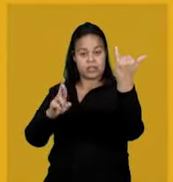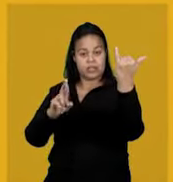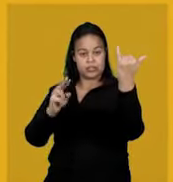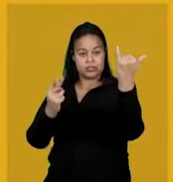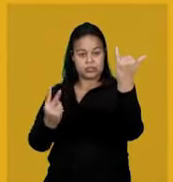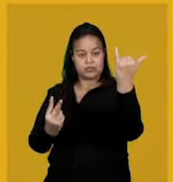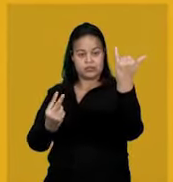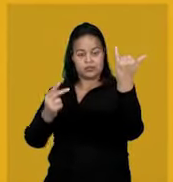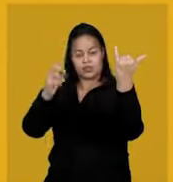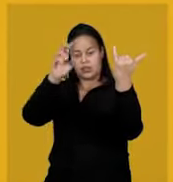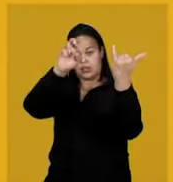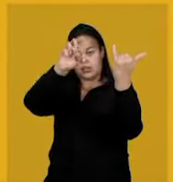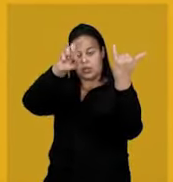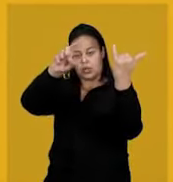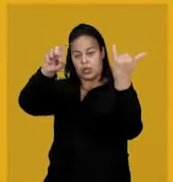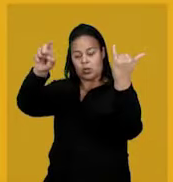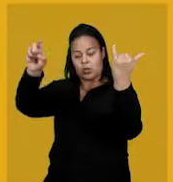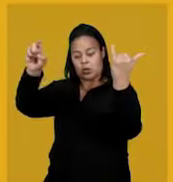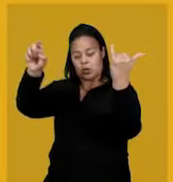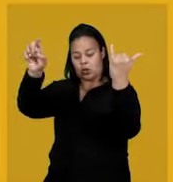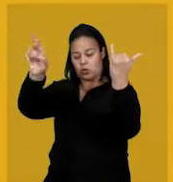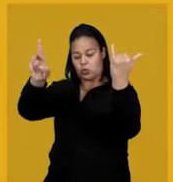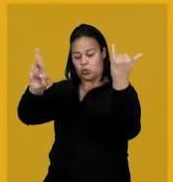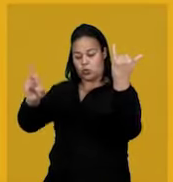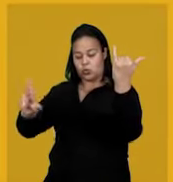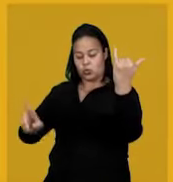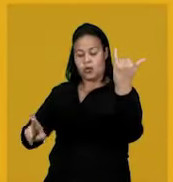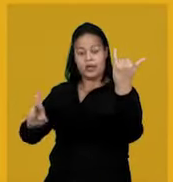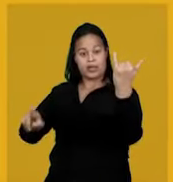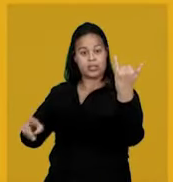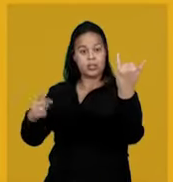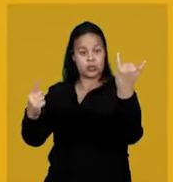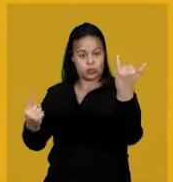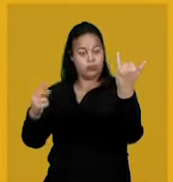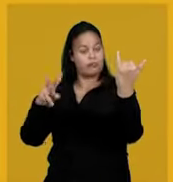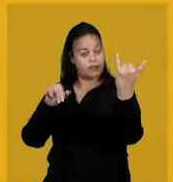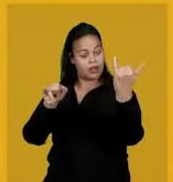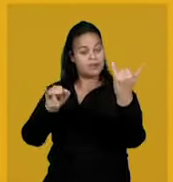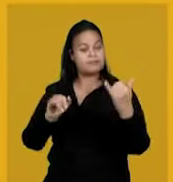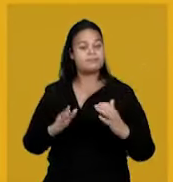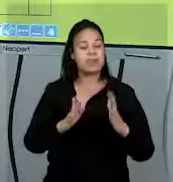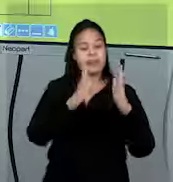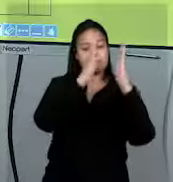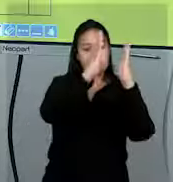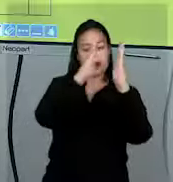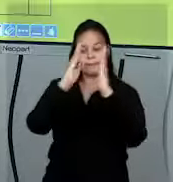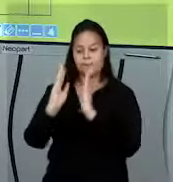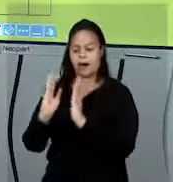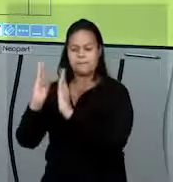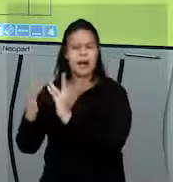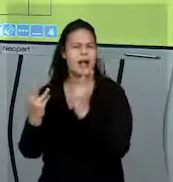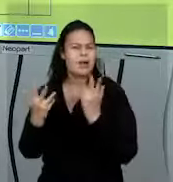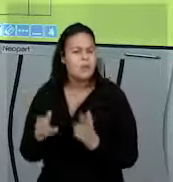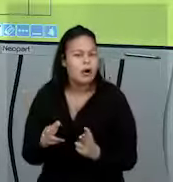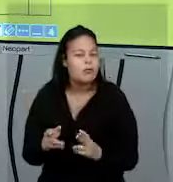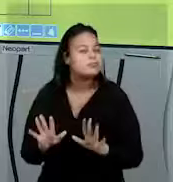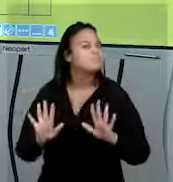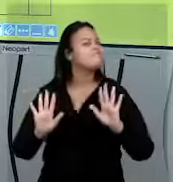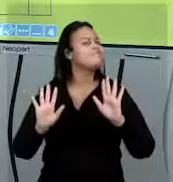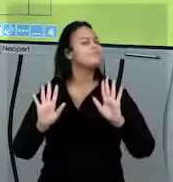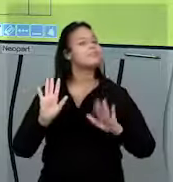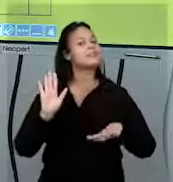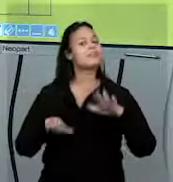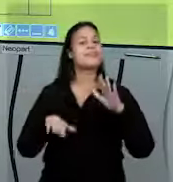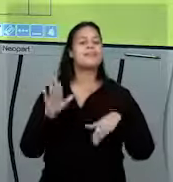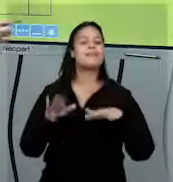uma parte I1 vai passar pelo resistor R1. Essa divisão ela não é por igual, vai depender da resistência